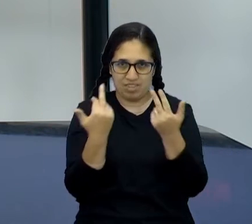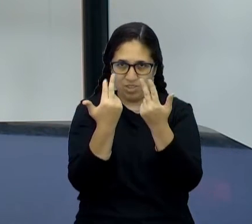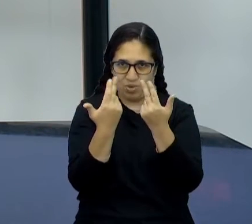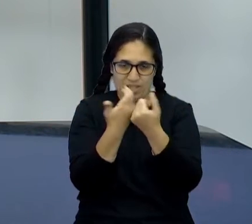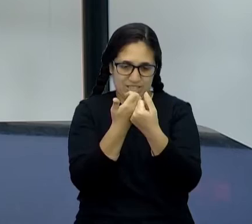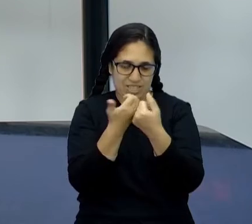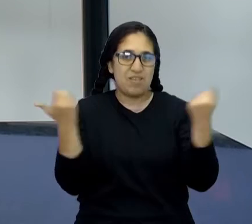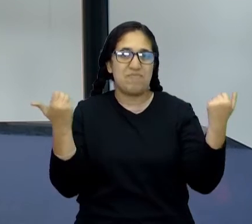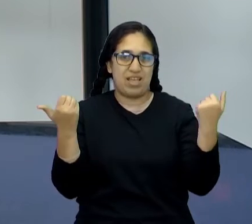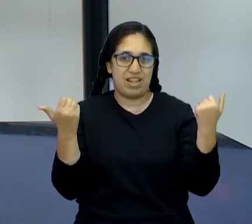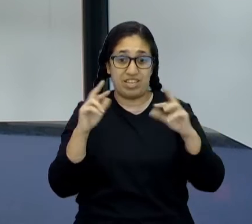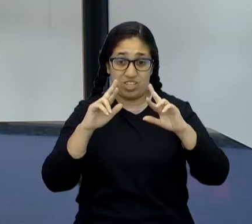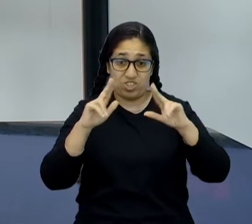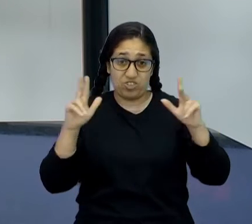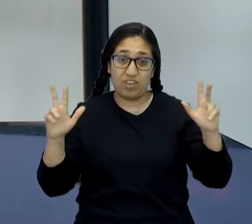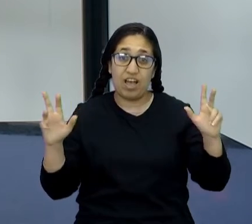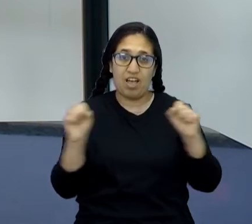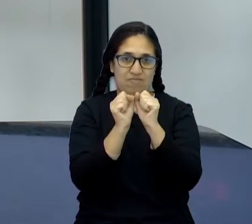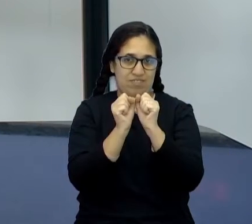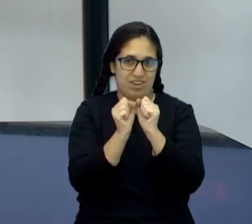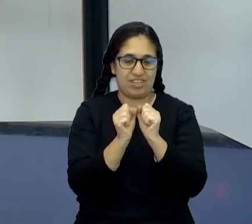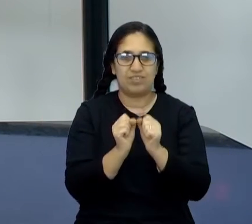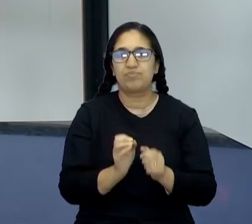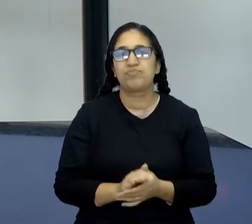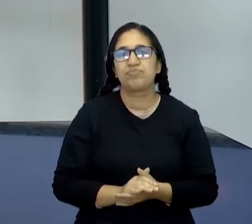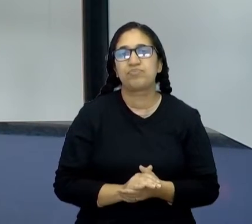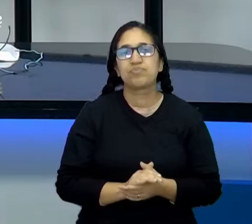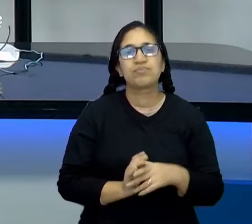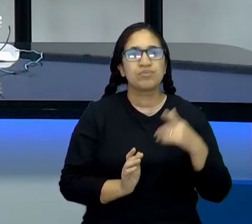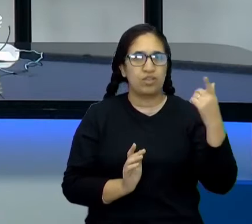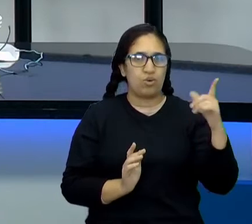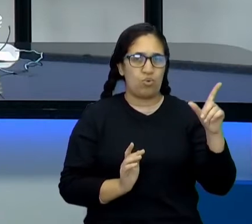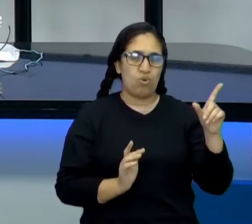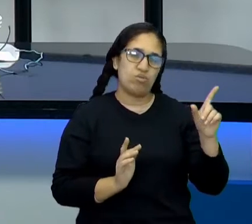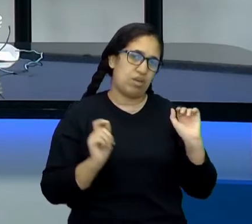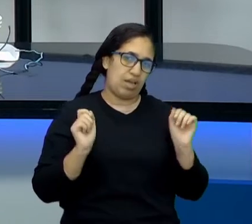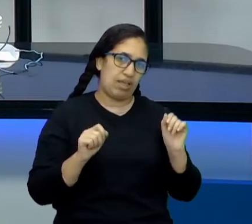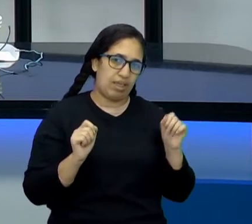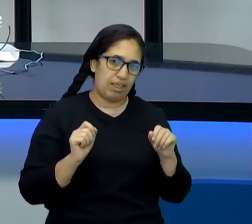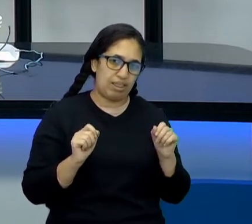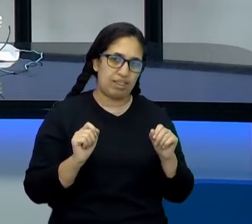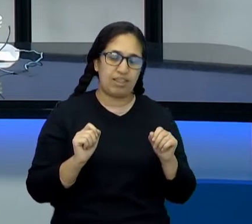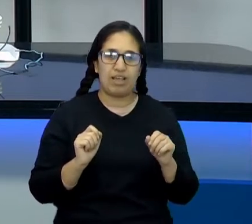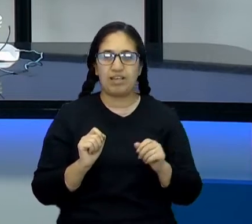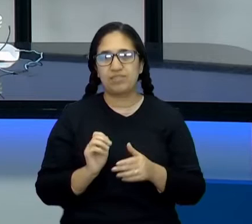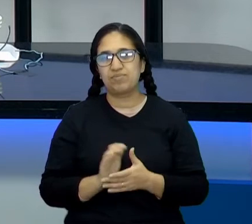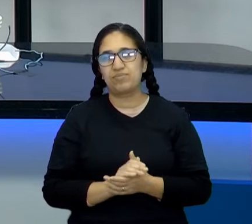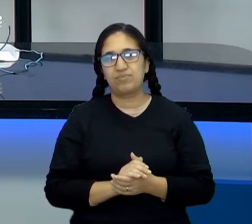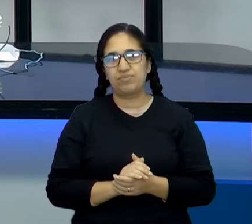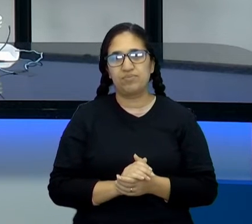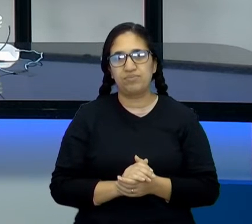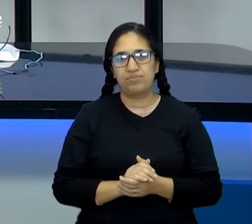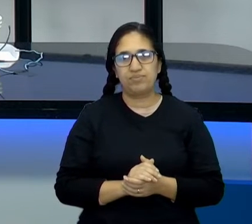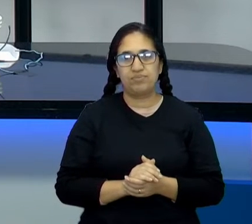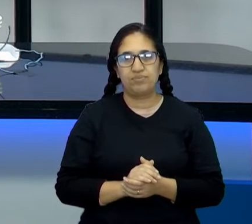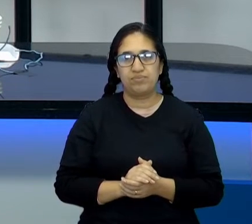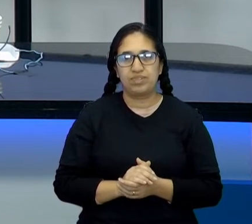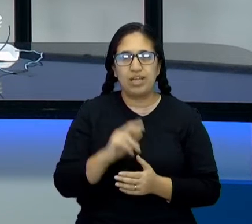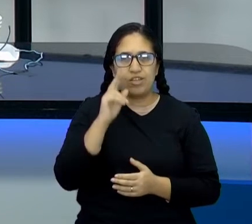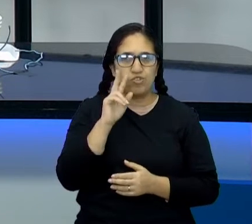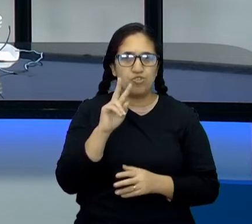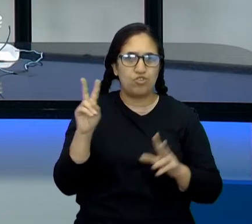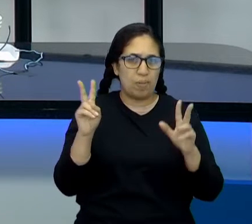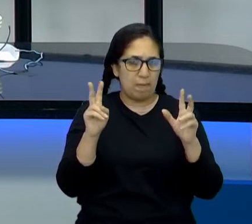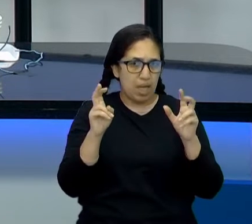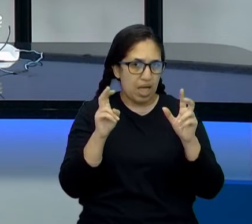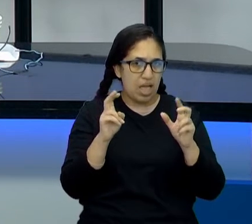se repelem, diferentes se atraem. E uma outra possibilidade que a gente tem de